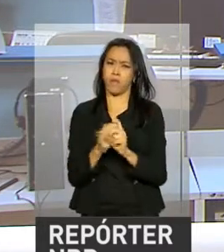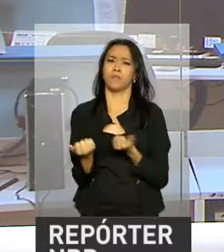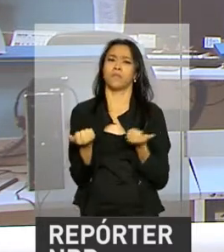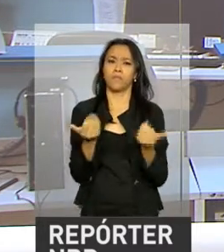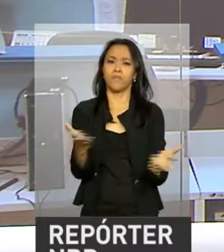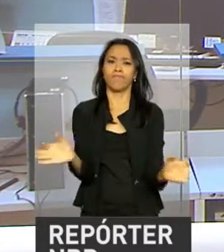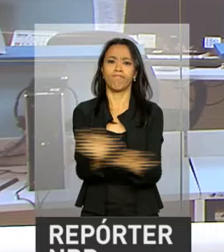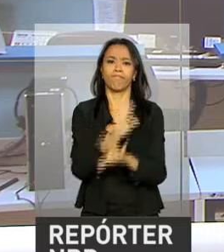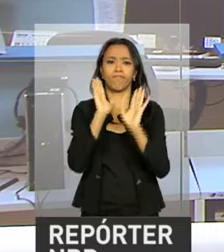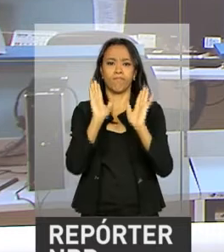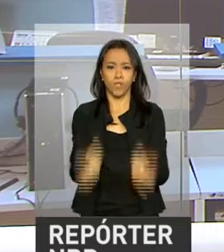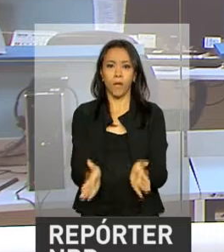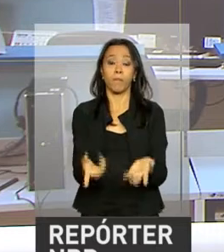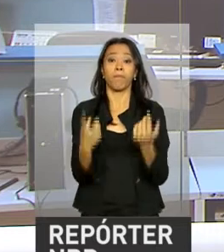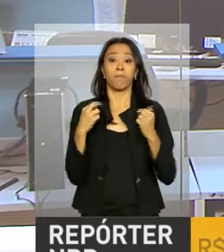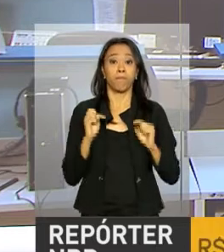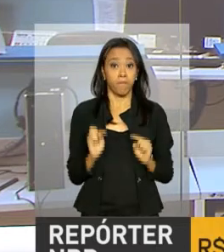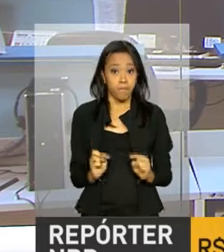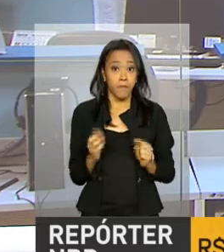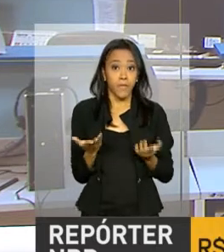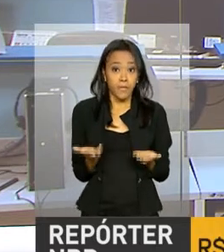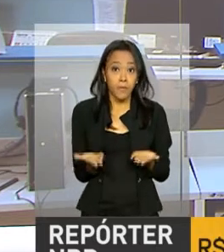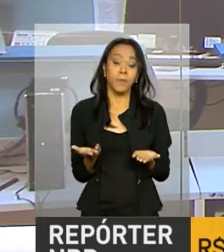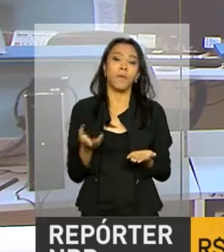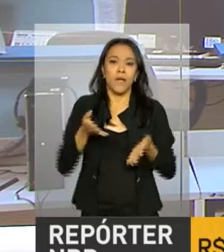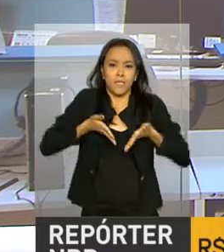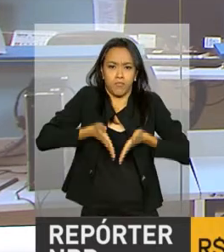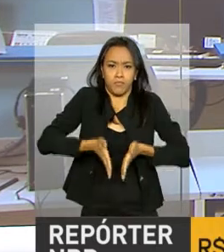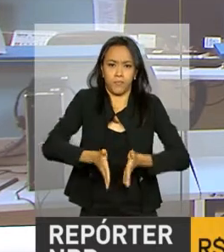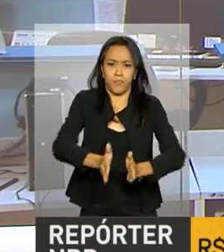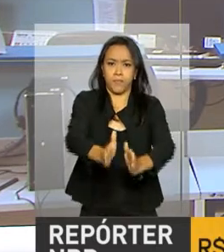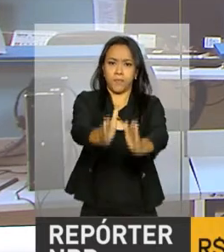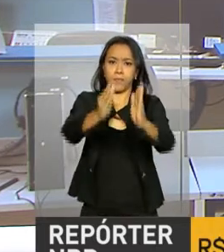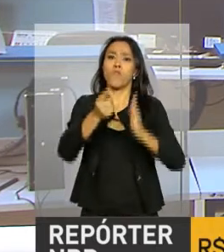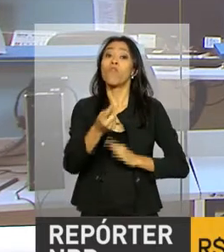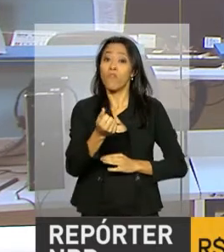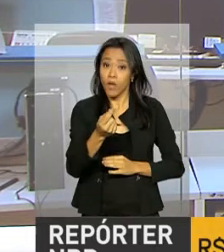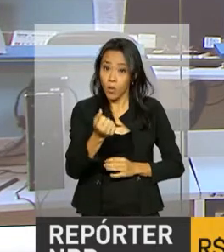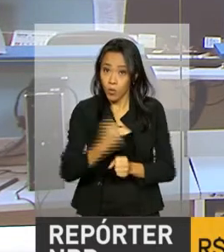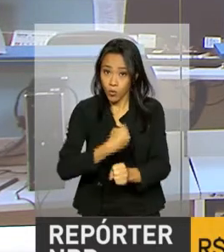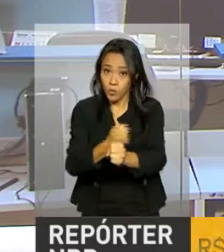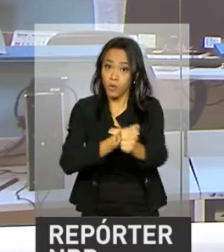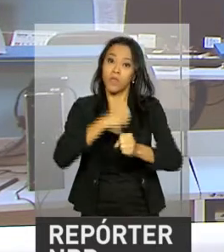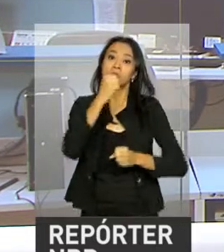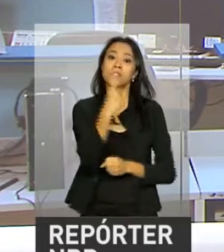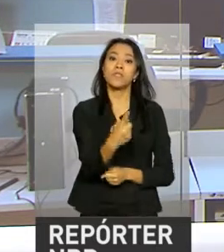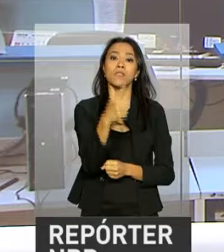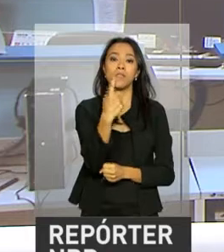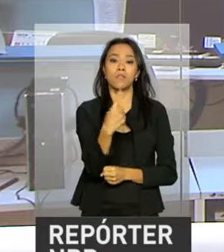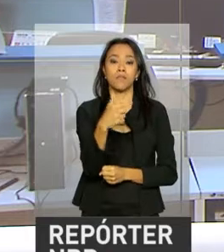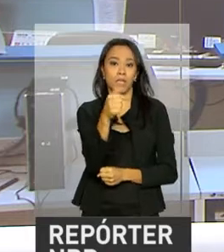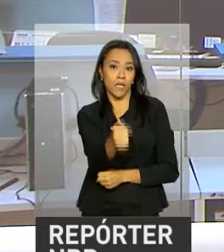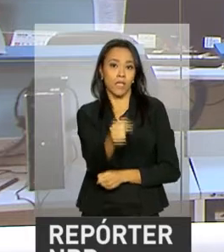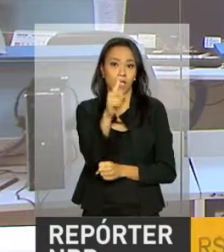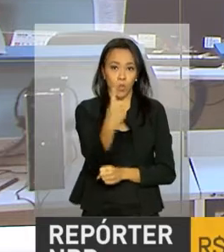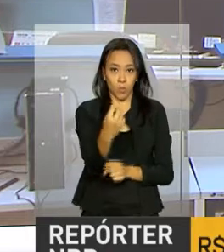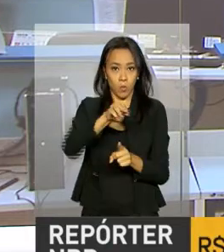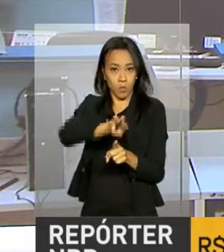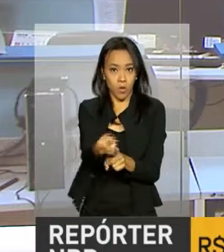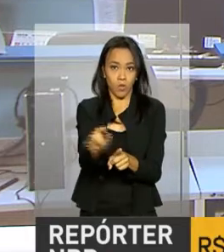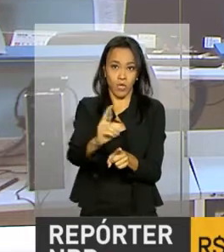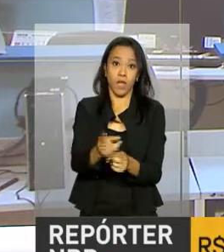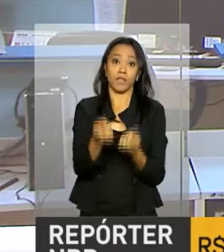segunda etapa de toda a via metropolitana norte está estimado em 171 milhões de reais sendo